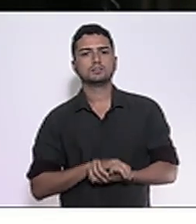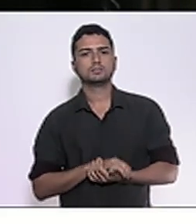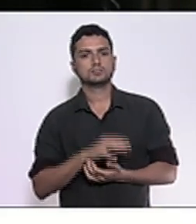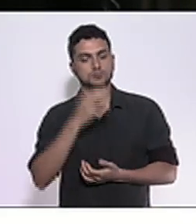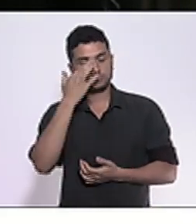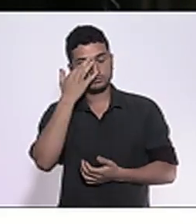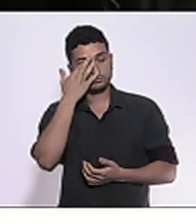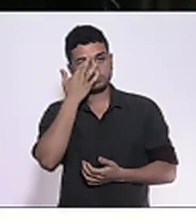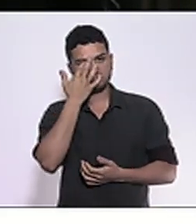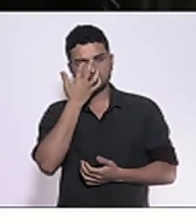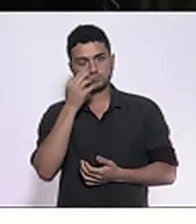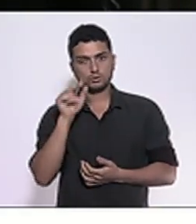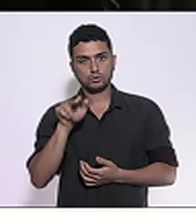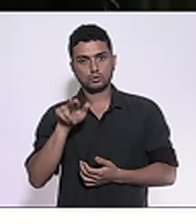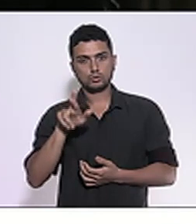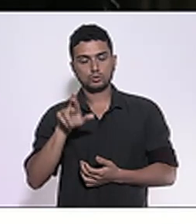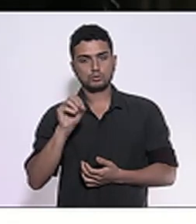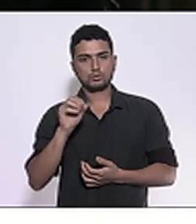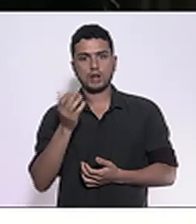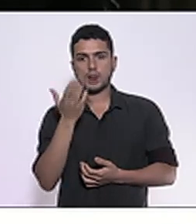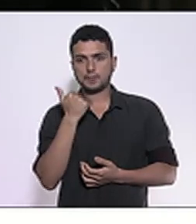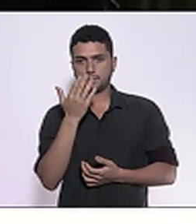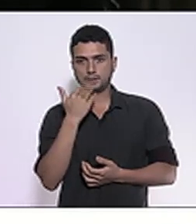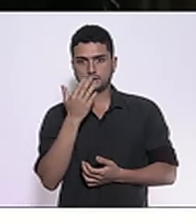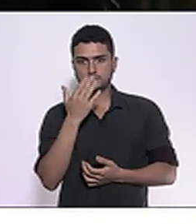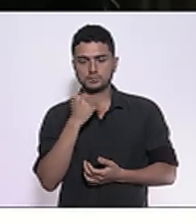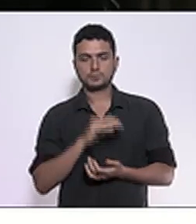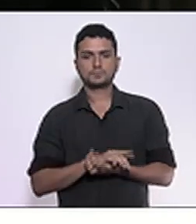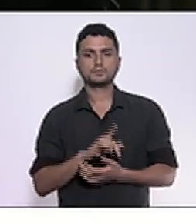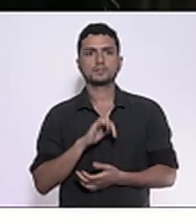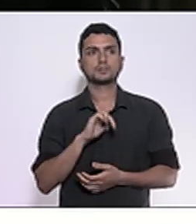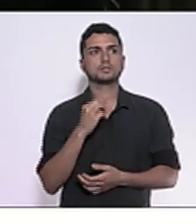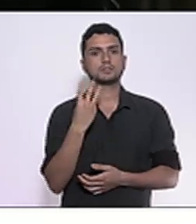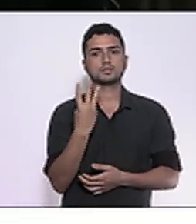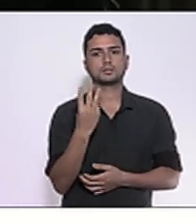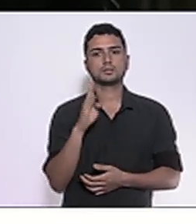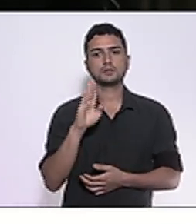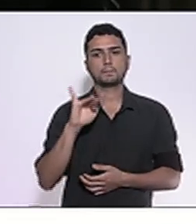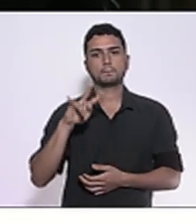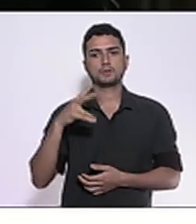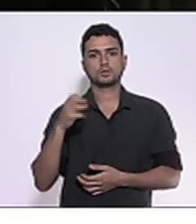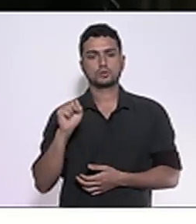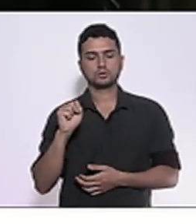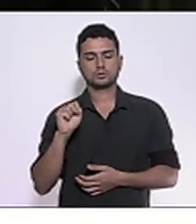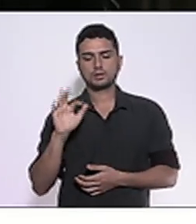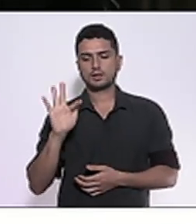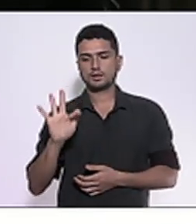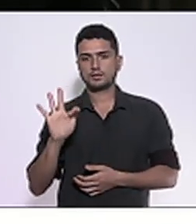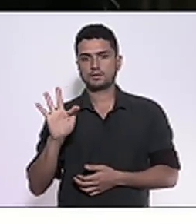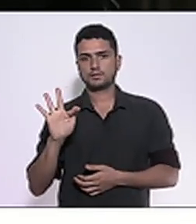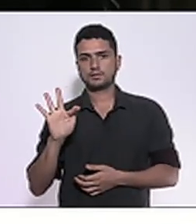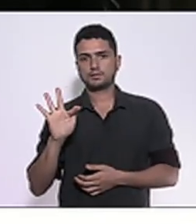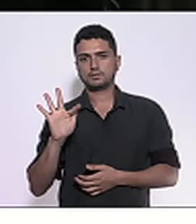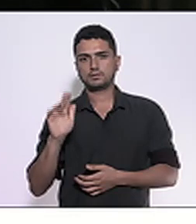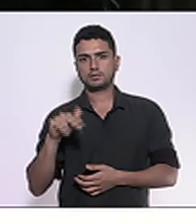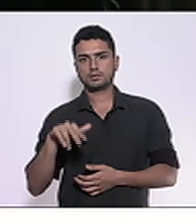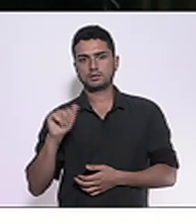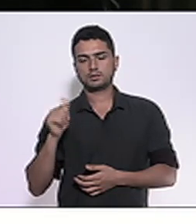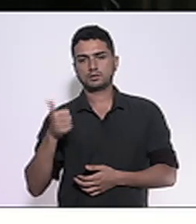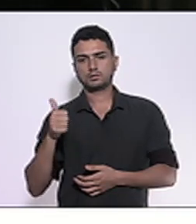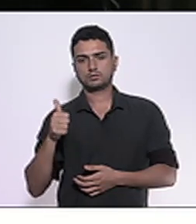Ouro alimentos. Tem 3 bilhões e... FNA. Quê? FNA.